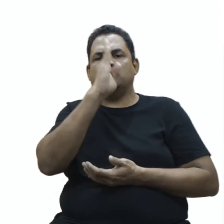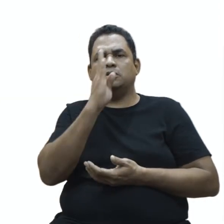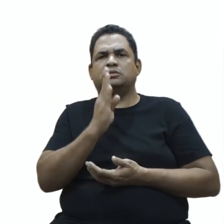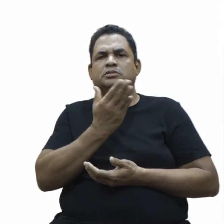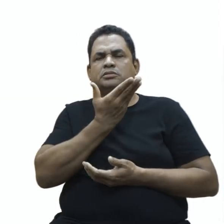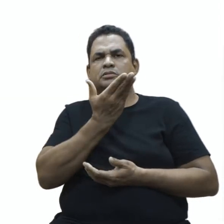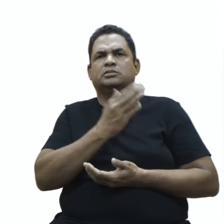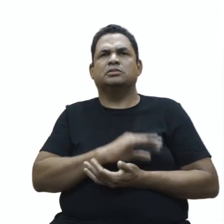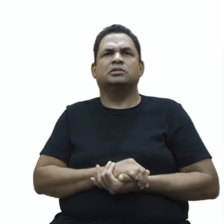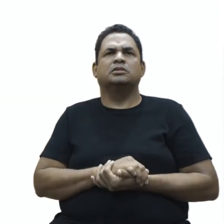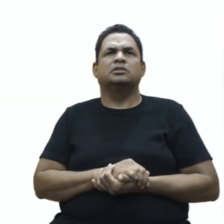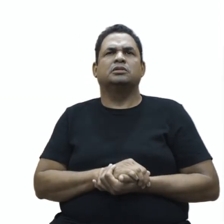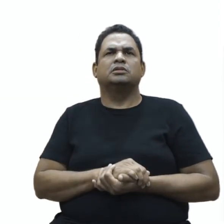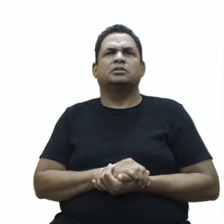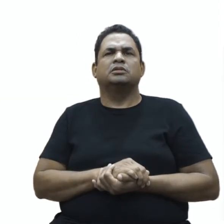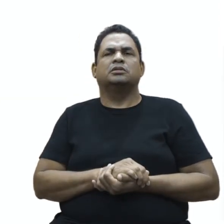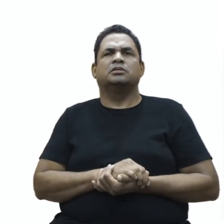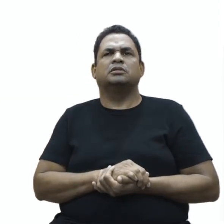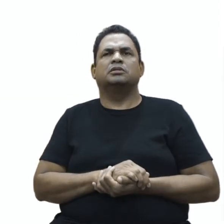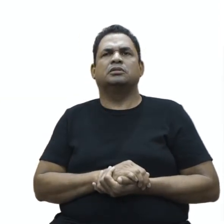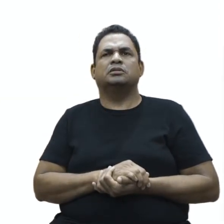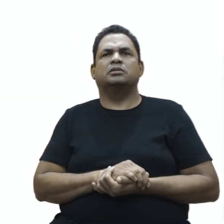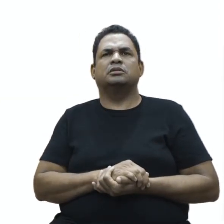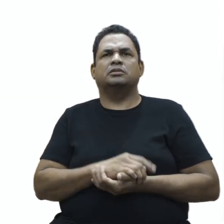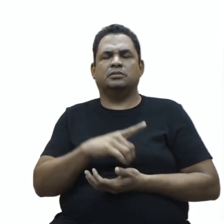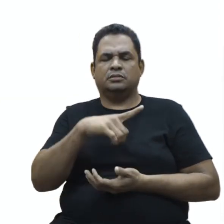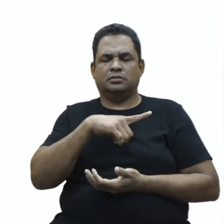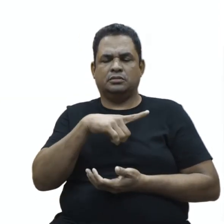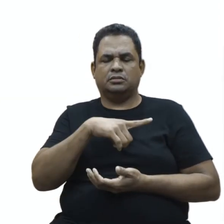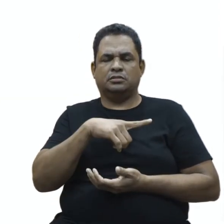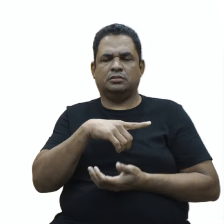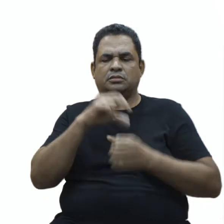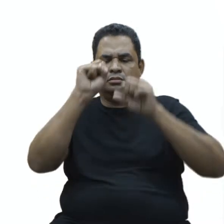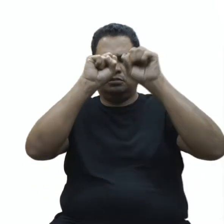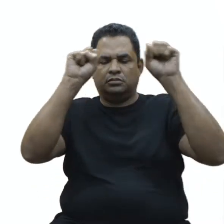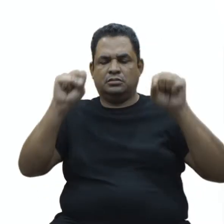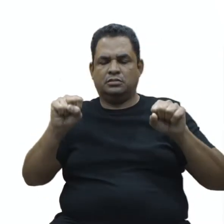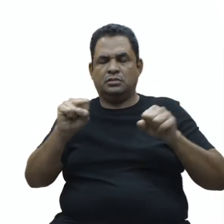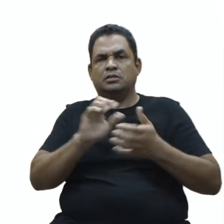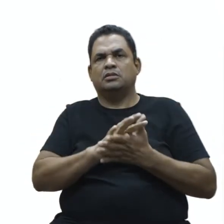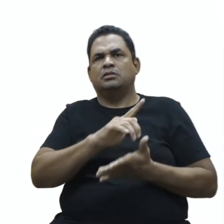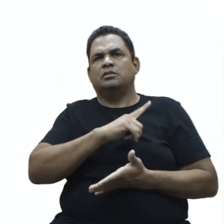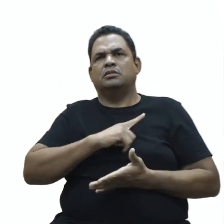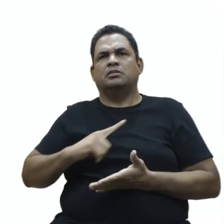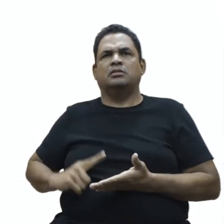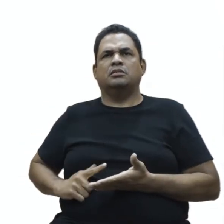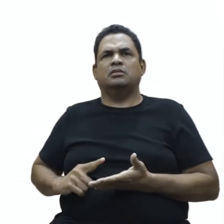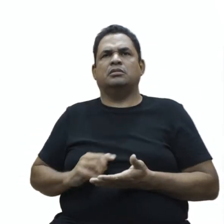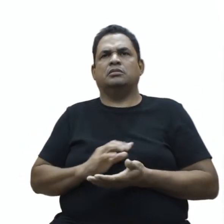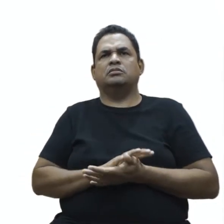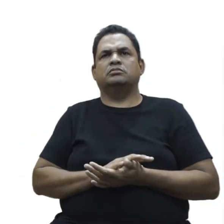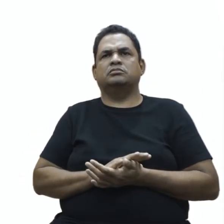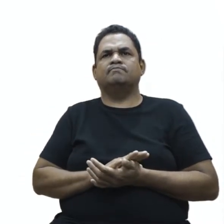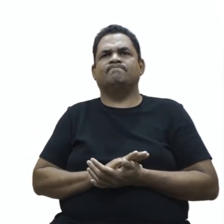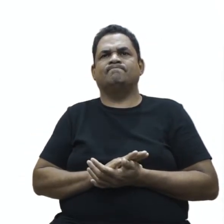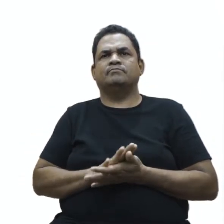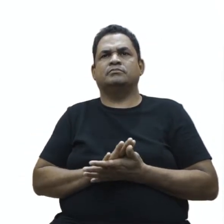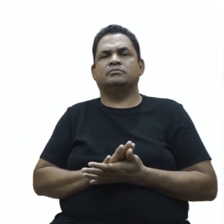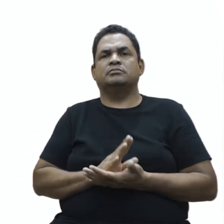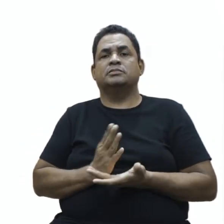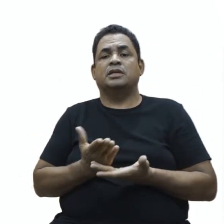ok? Então, gente, nós temos o sistema de governo que ele vai ter base